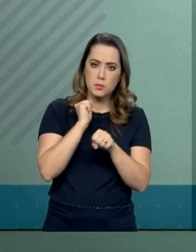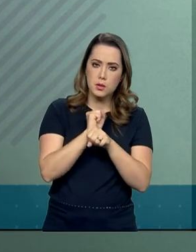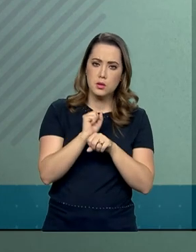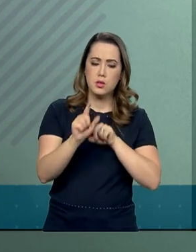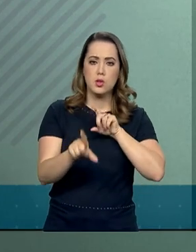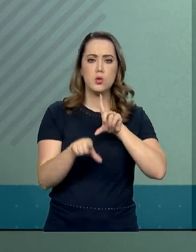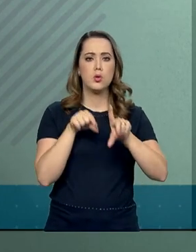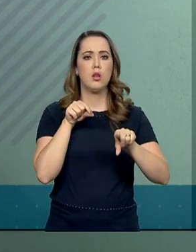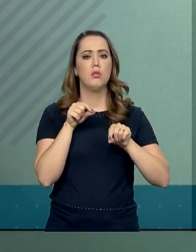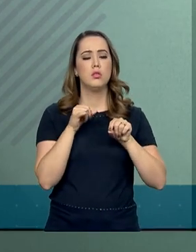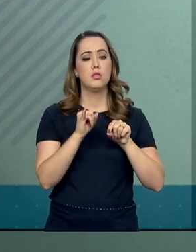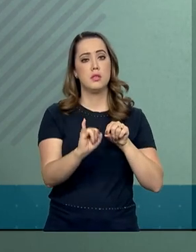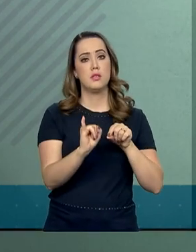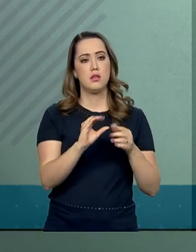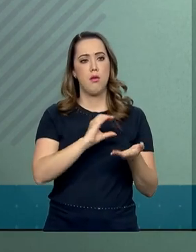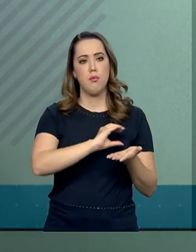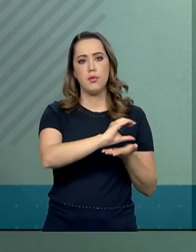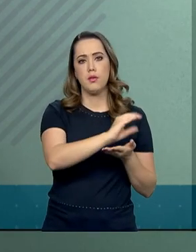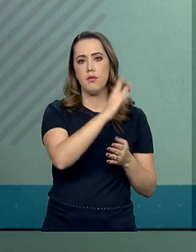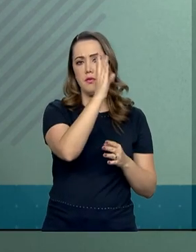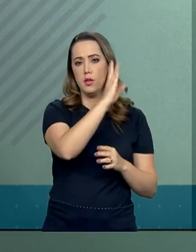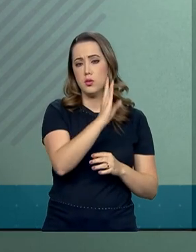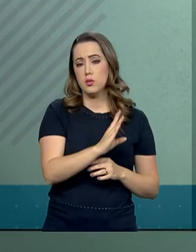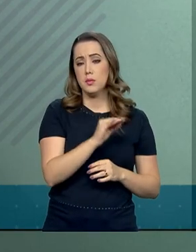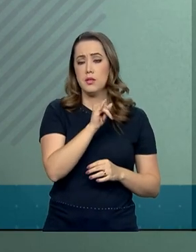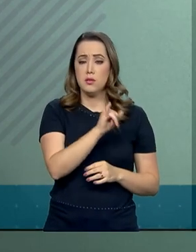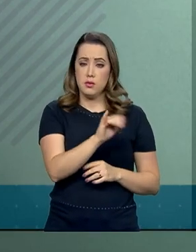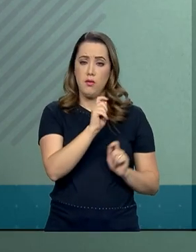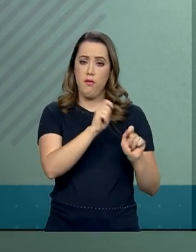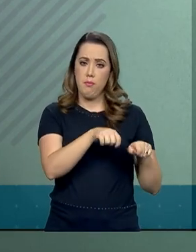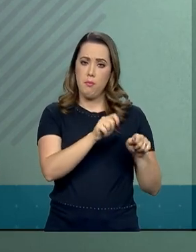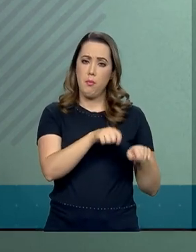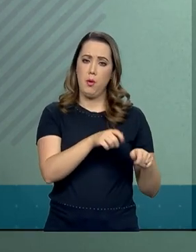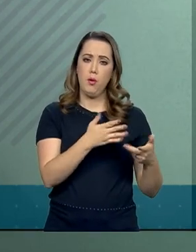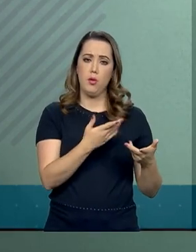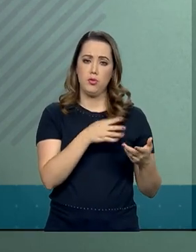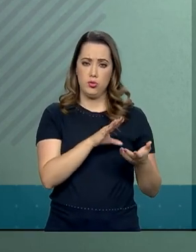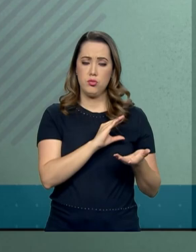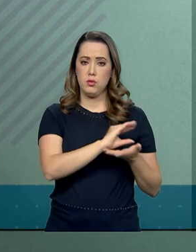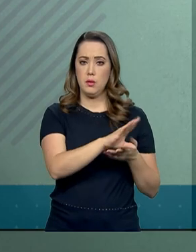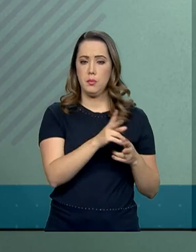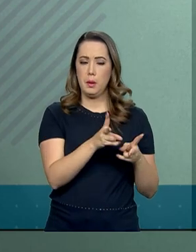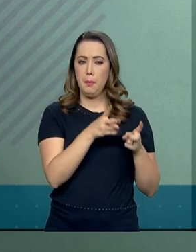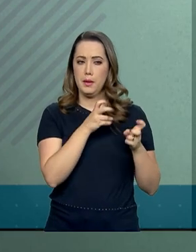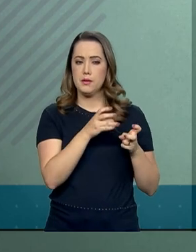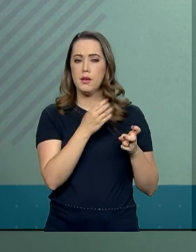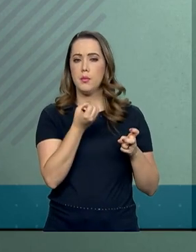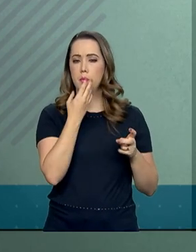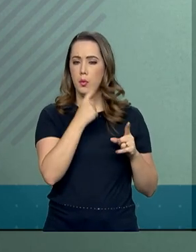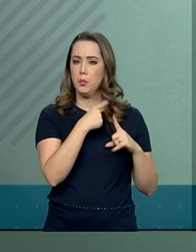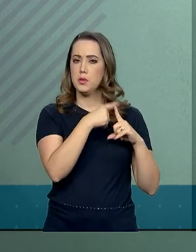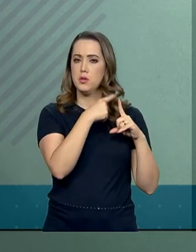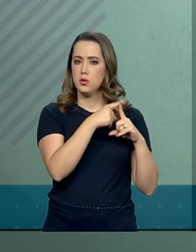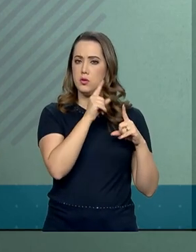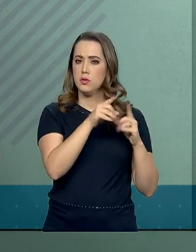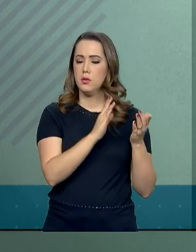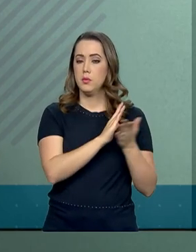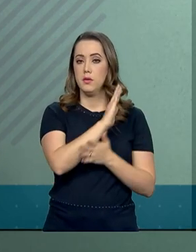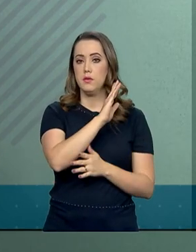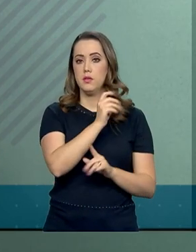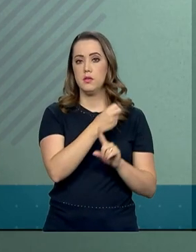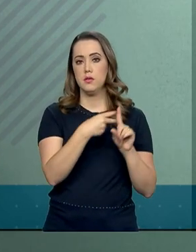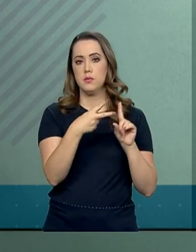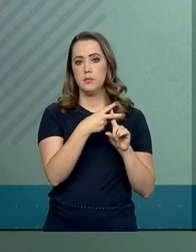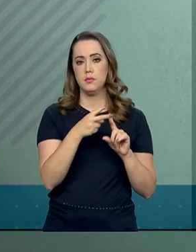decisão de investir aqui mesmo em nosso país o farão o força dessa percepção positiva que é aprovação da